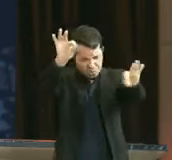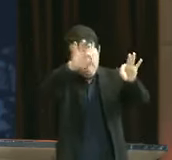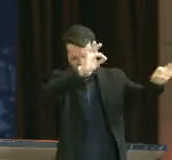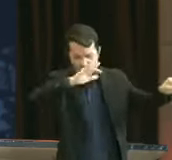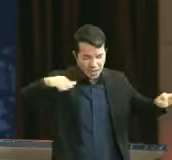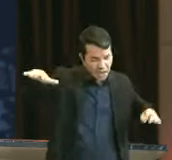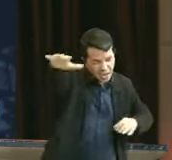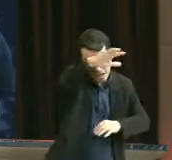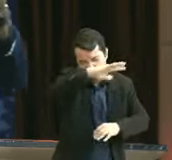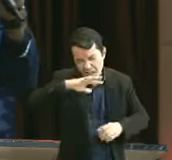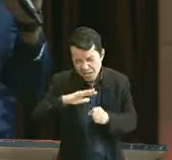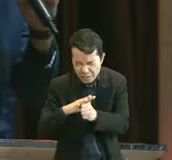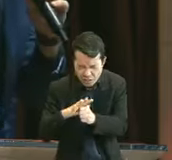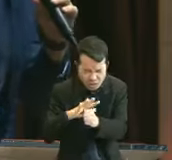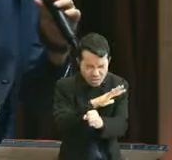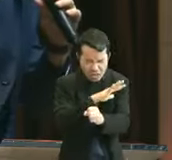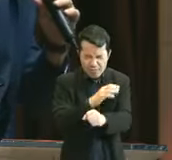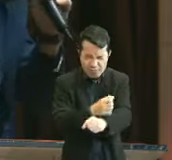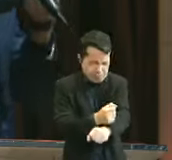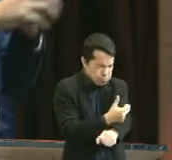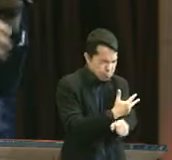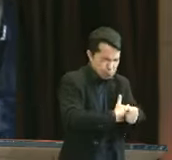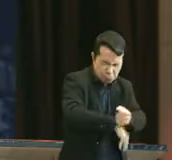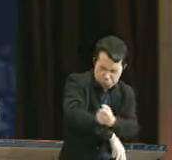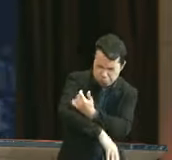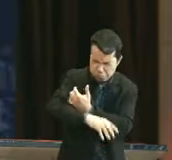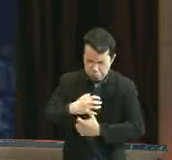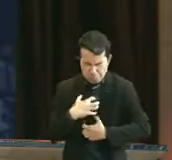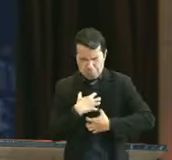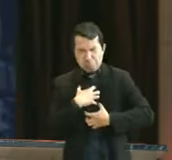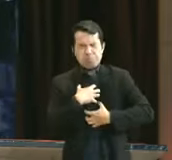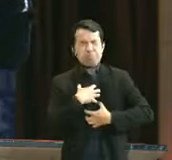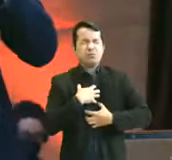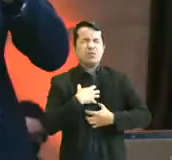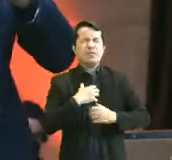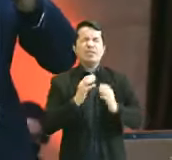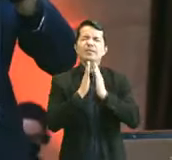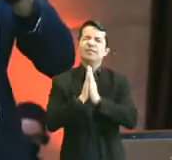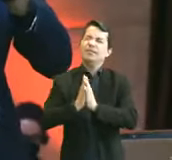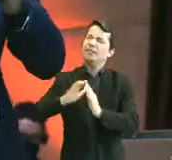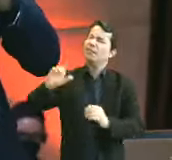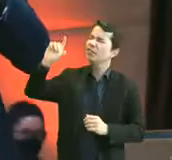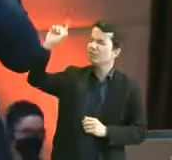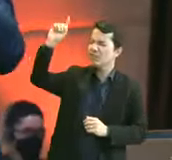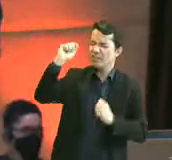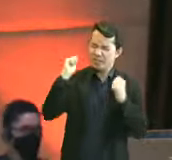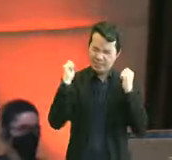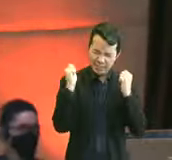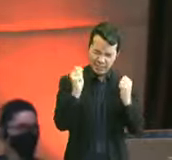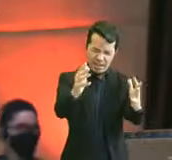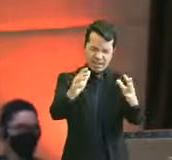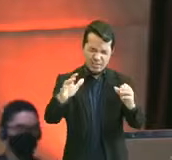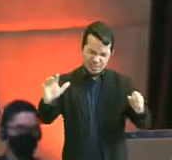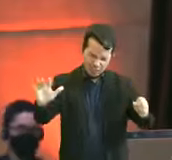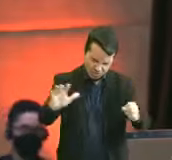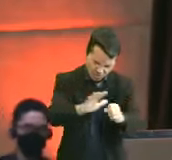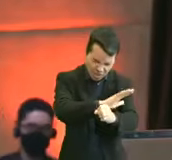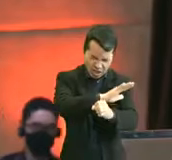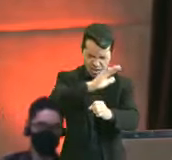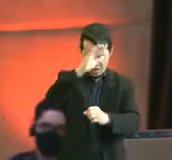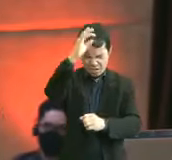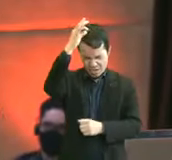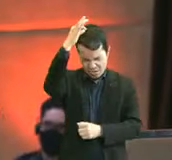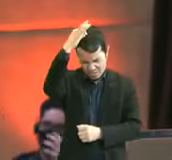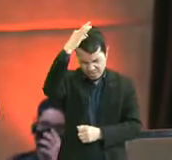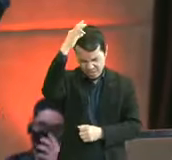meus irmãos. Que eles sejam cheios da tua presença, que eles sejam cheios de fé, que eles sejam cheios